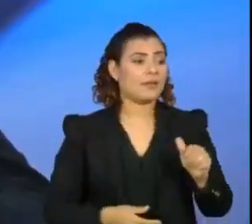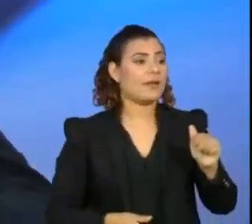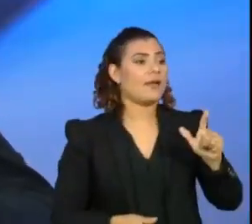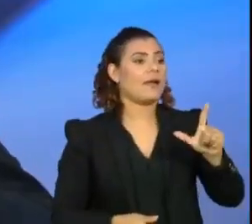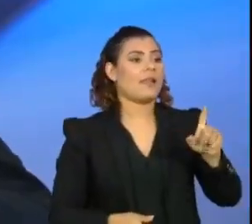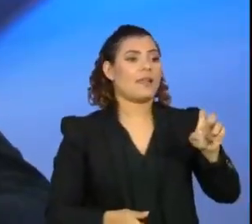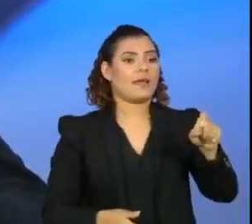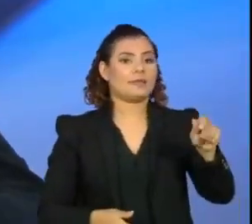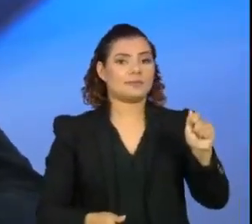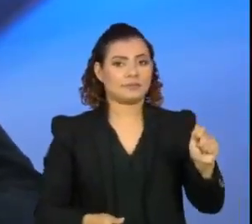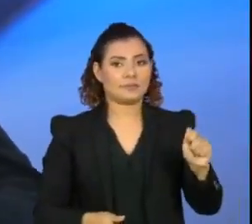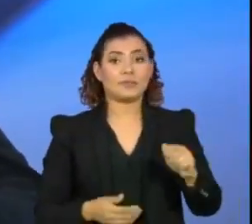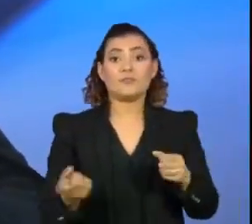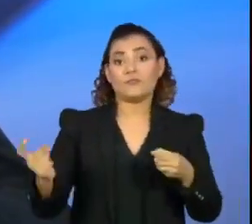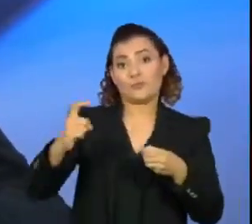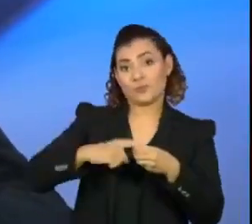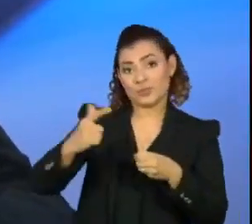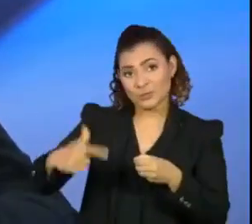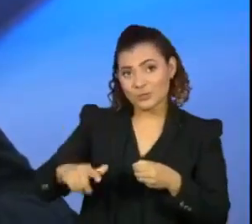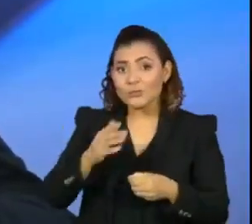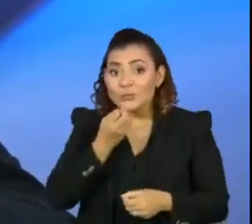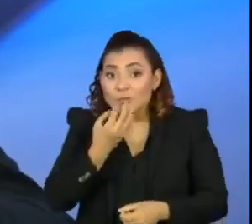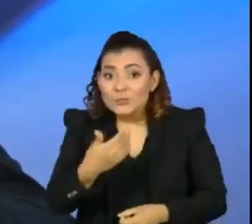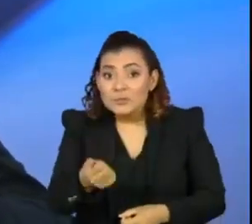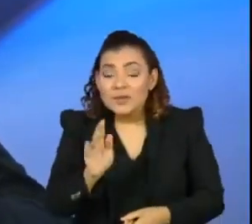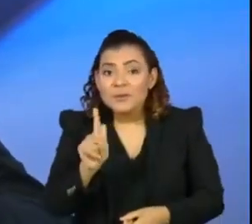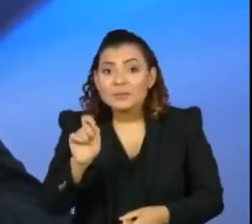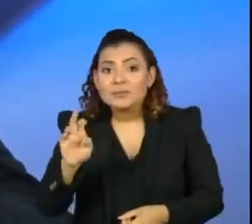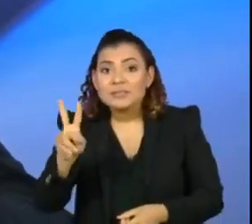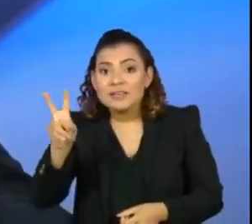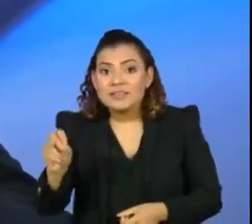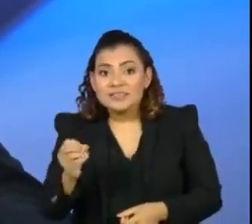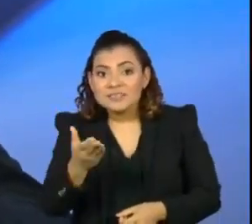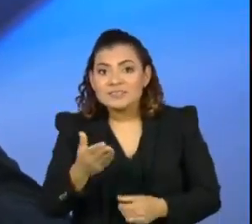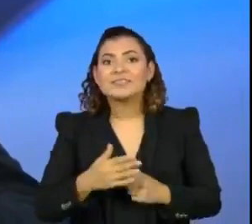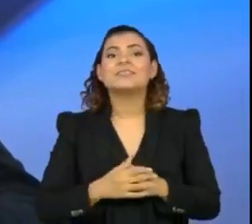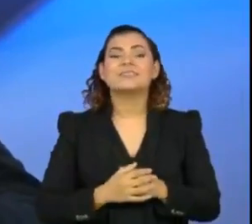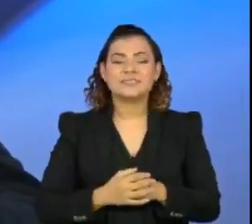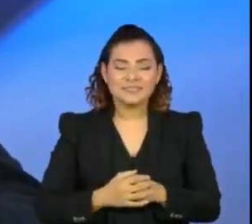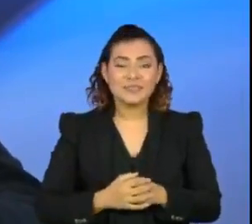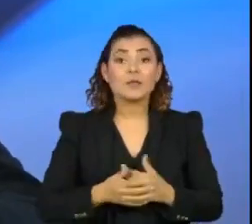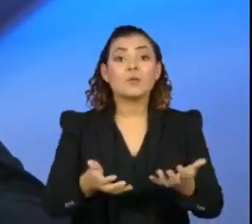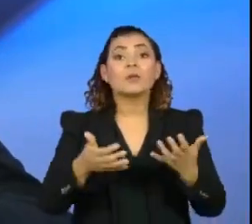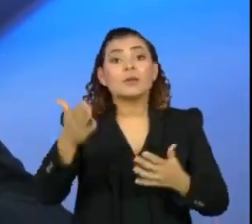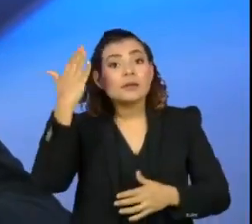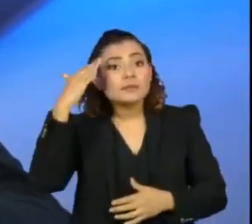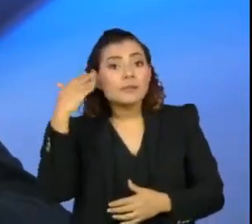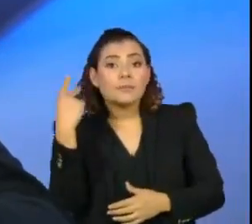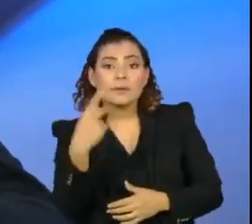Eu vou voltar para a carta. Tudo bom, Gustavo? Eu queria saber as suas